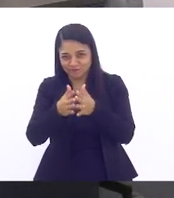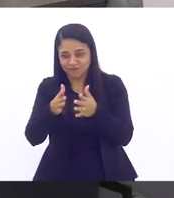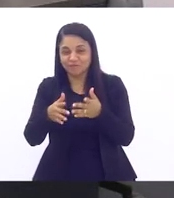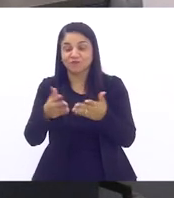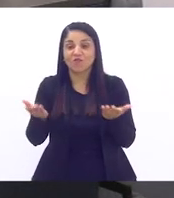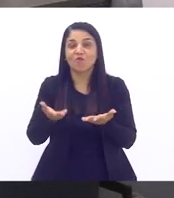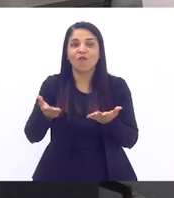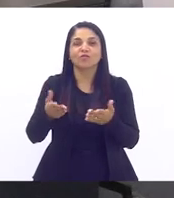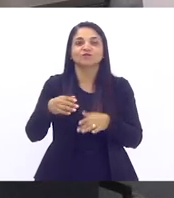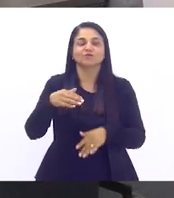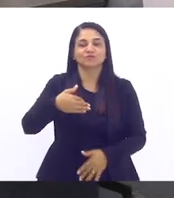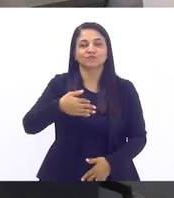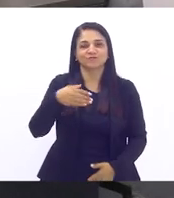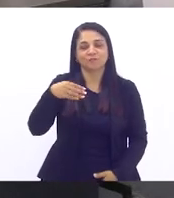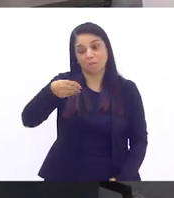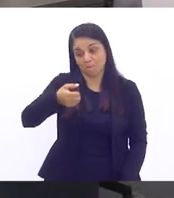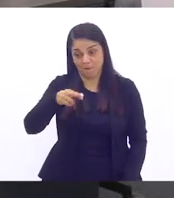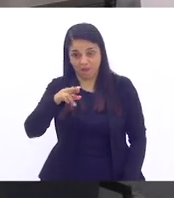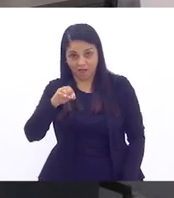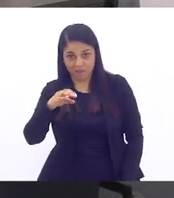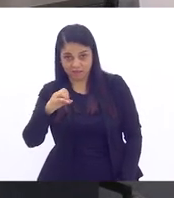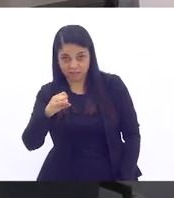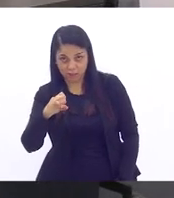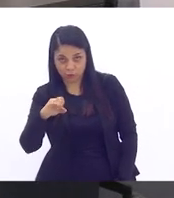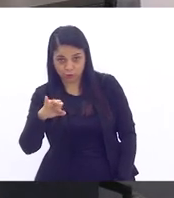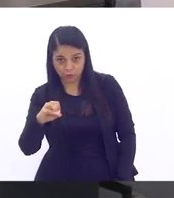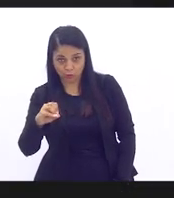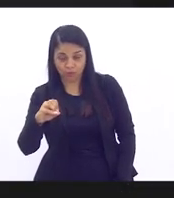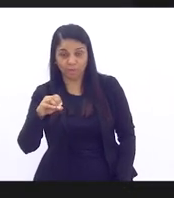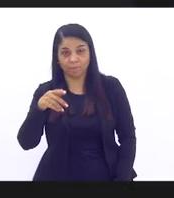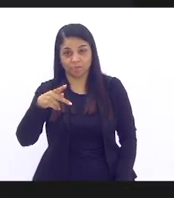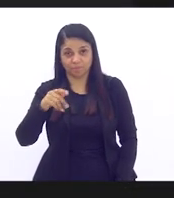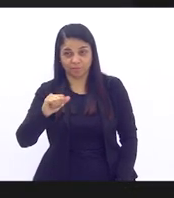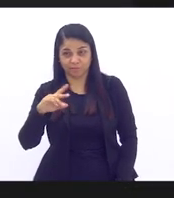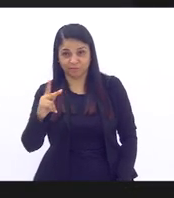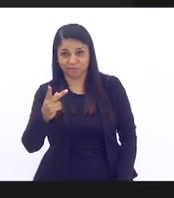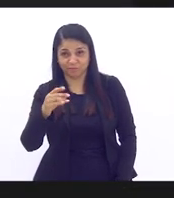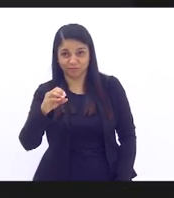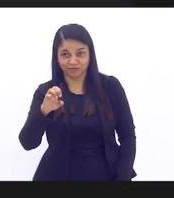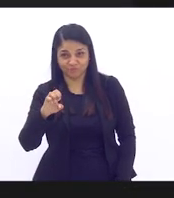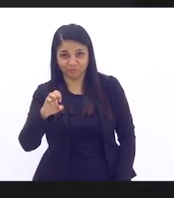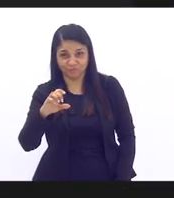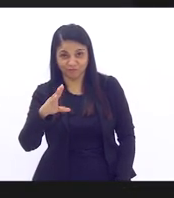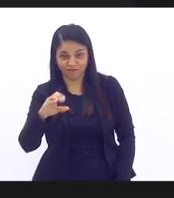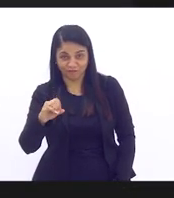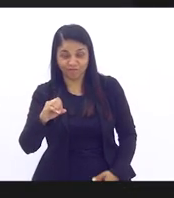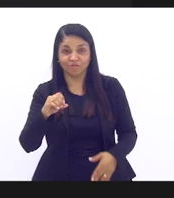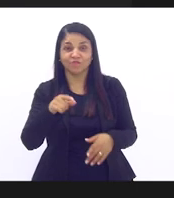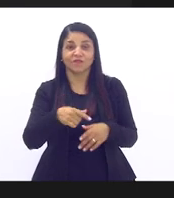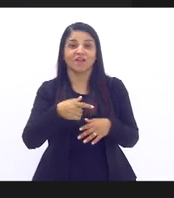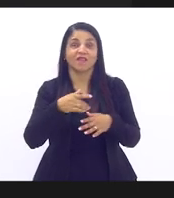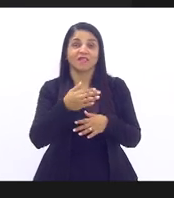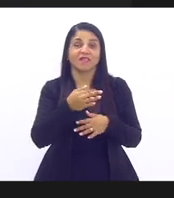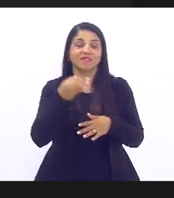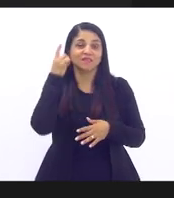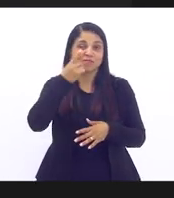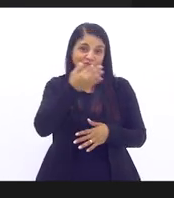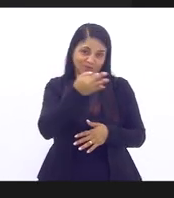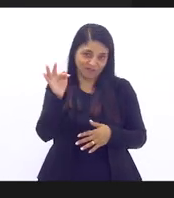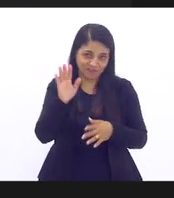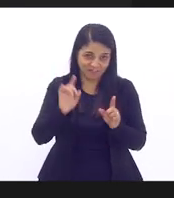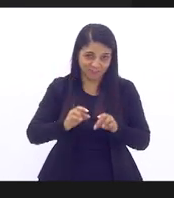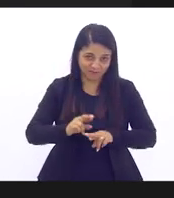hoje é Conselheiro Tribunal de Contas isso me perdoe é porque a gente sempre quando fala a respeito dessa questão